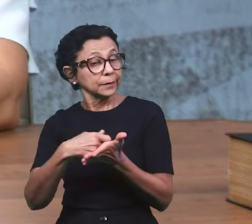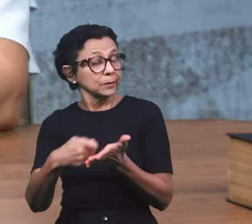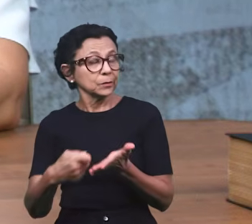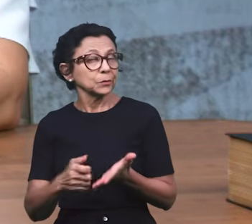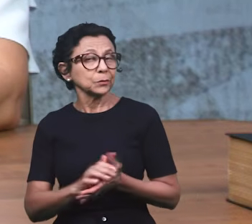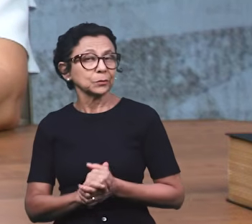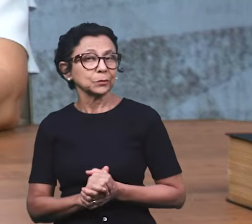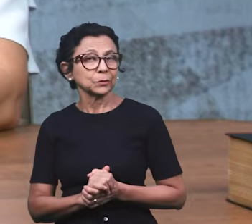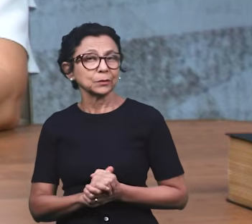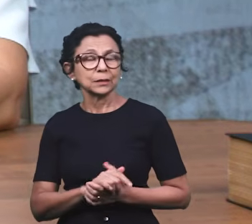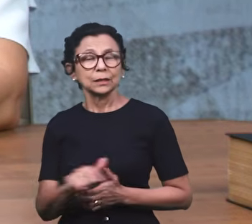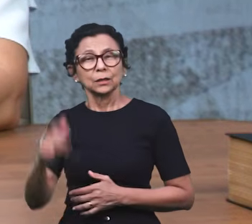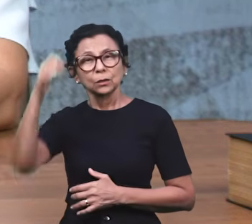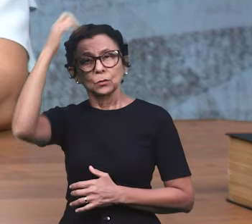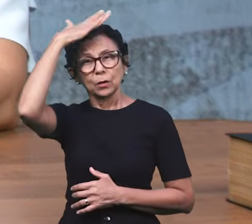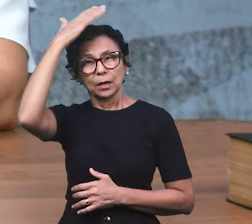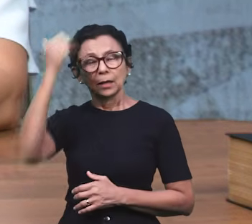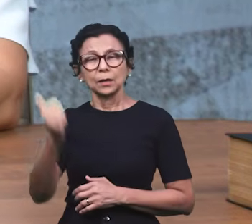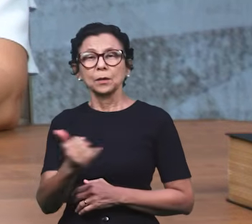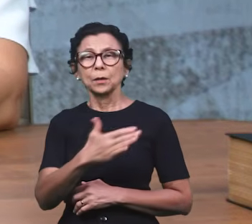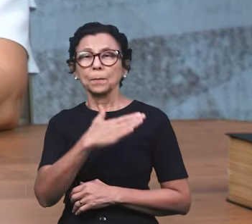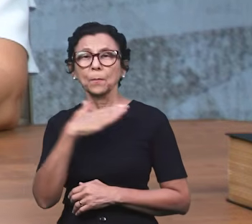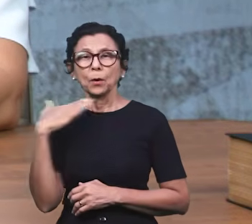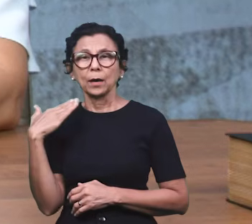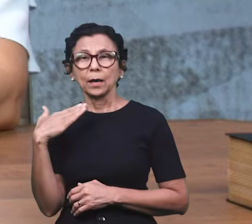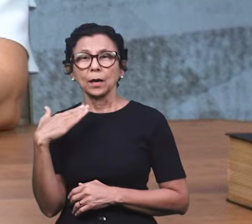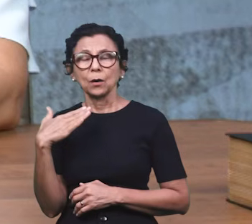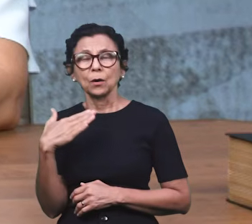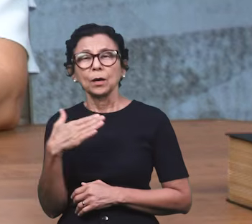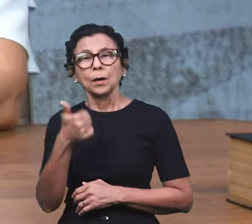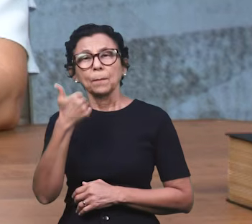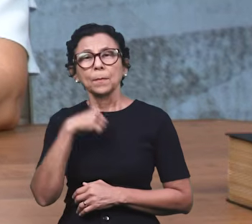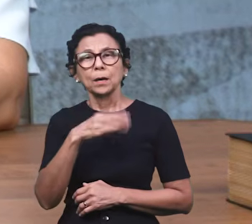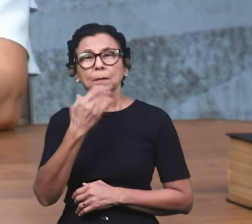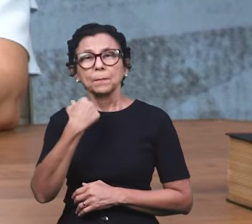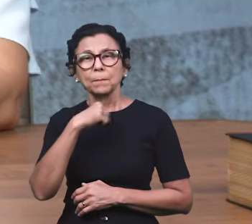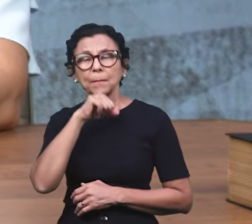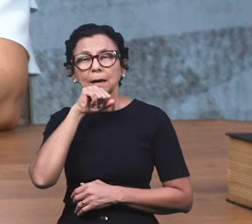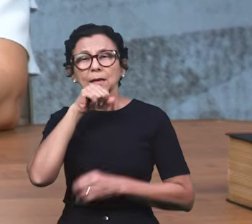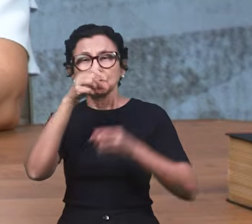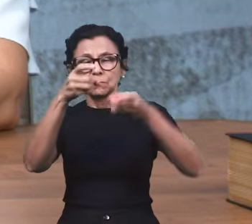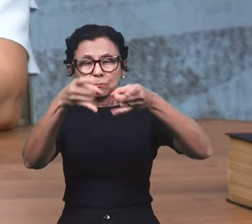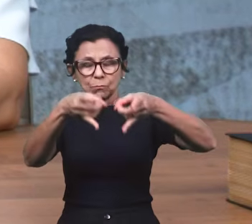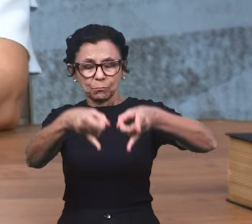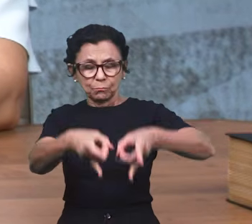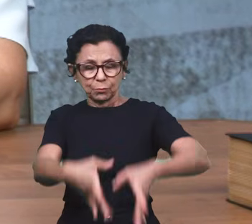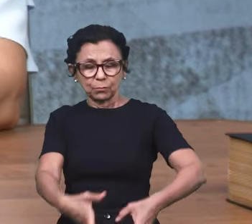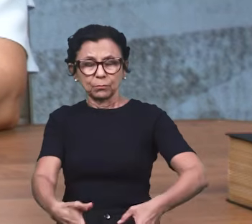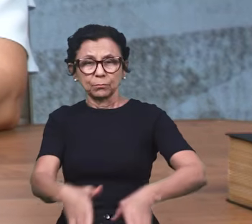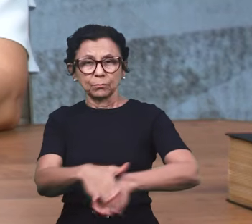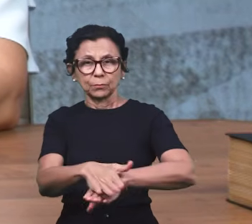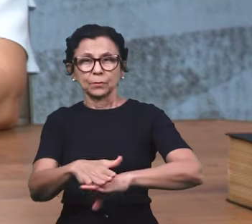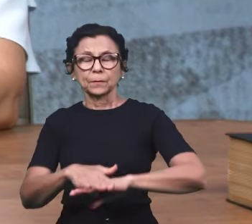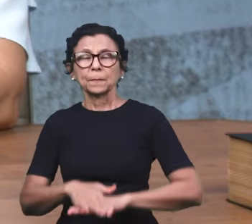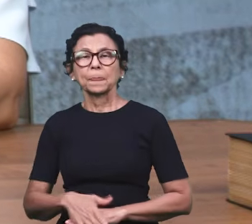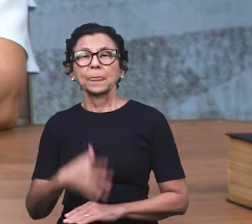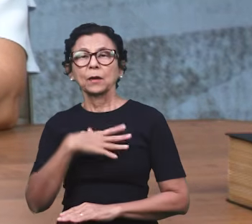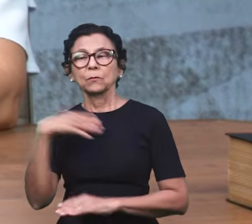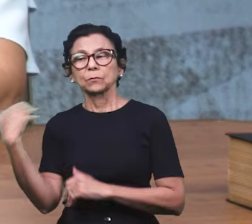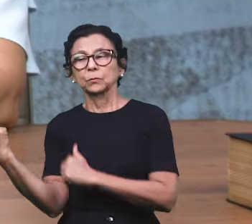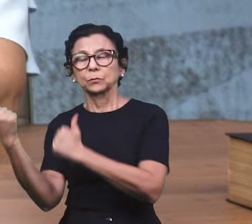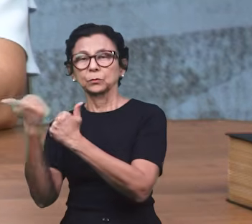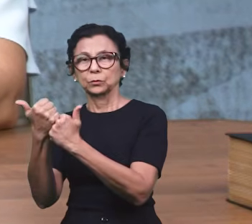pais e foi sepultado em Samaria, e Acabe, seu filho, reinou em seu